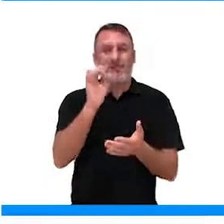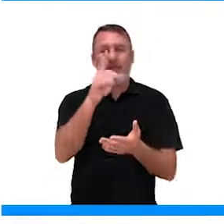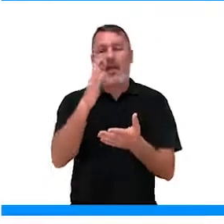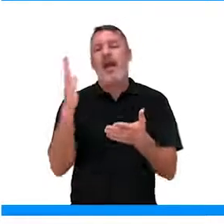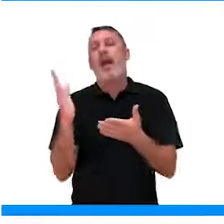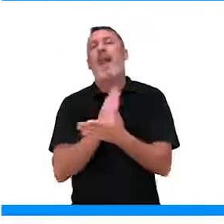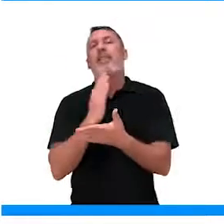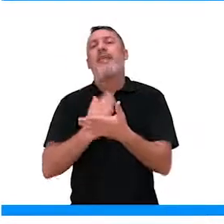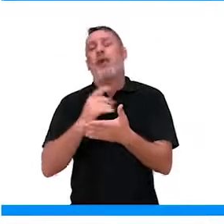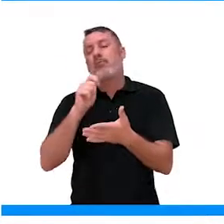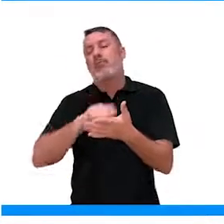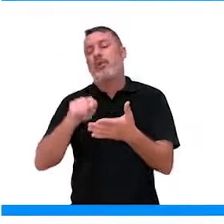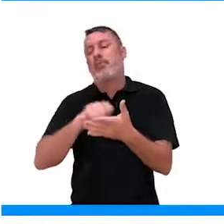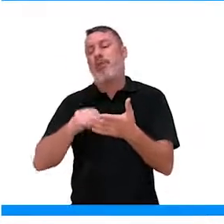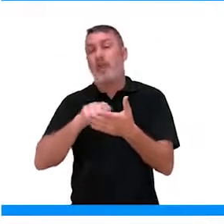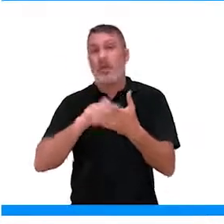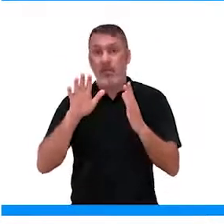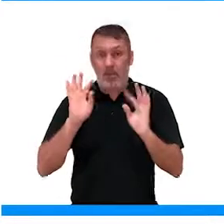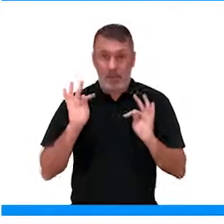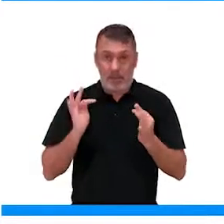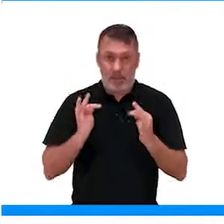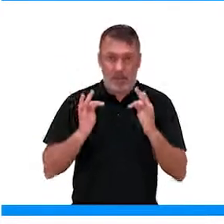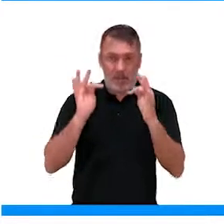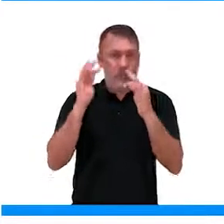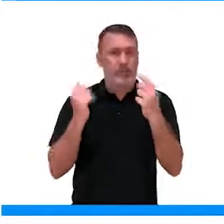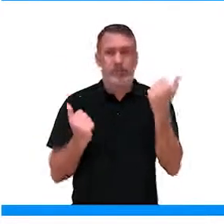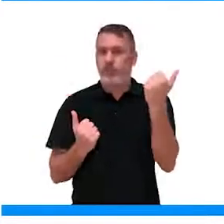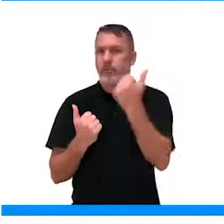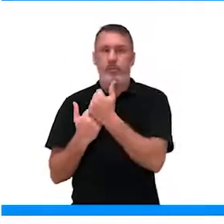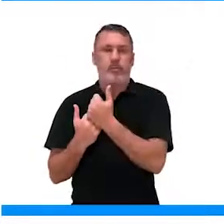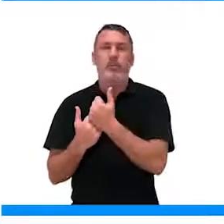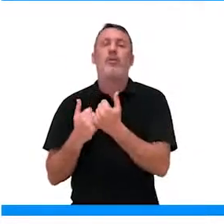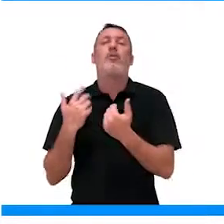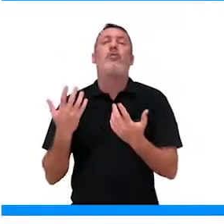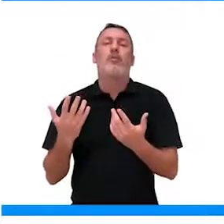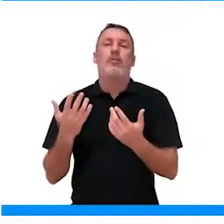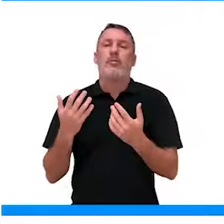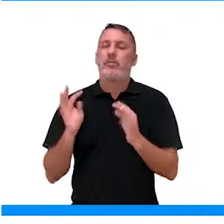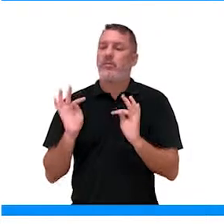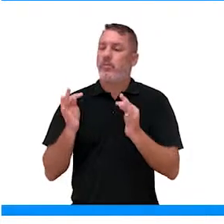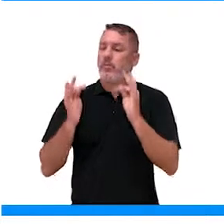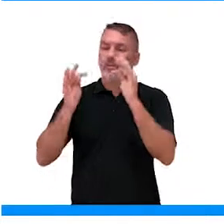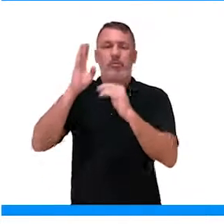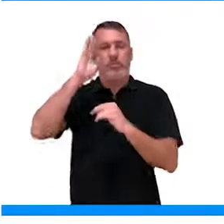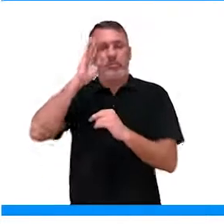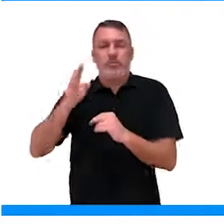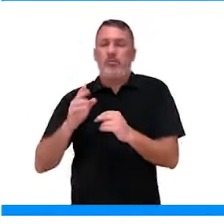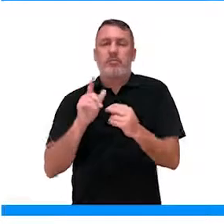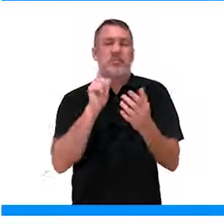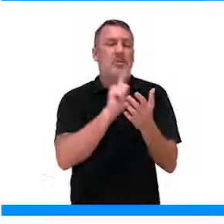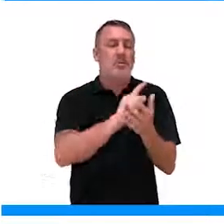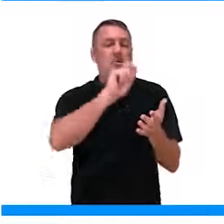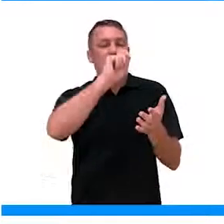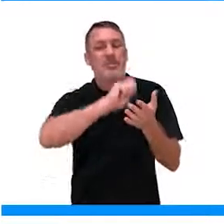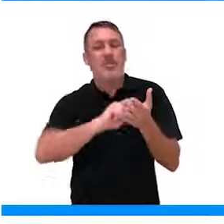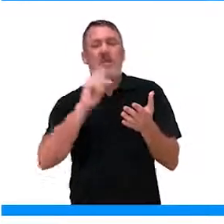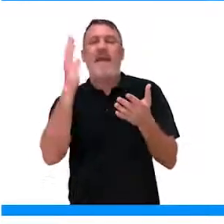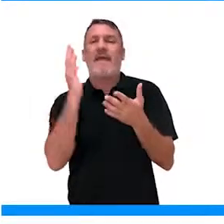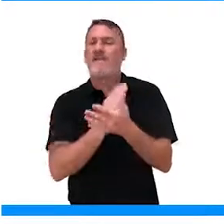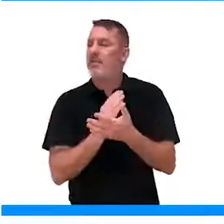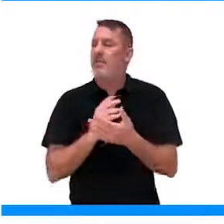livros, escrevia em cadernos, mas com a tecnologia, os gêneros textuais eles têm sido utilizados agora muito